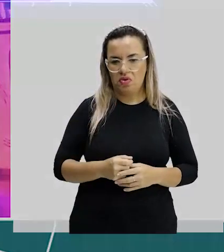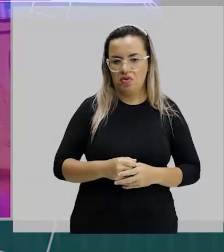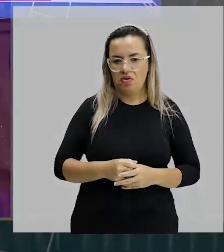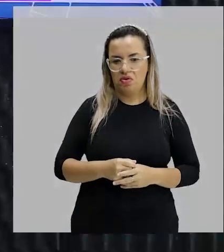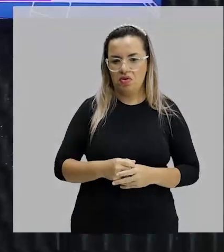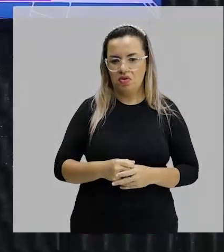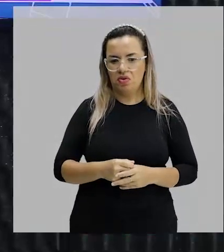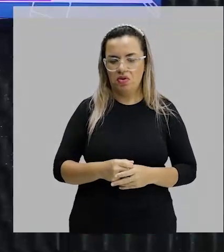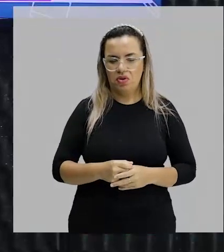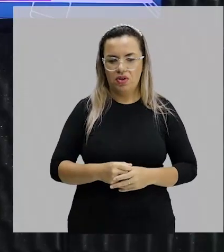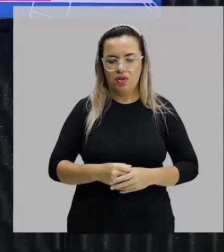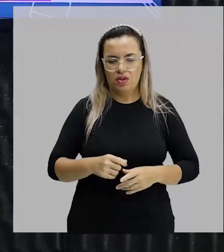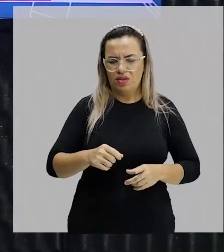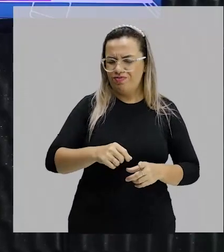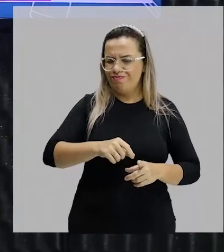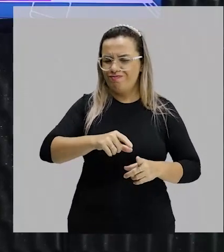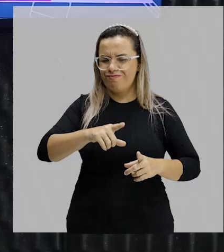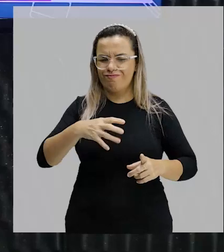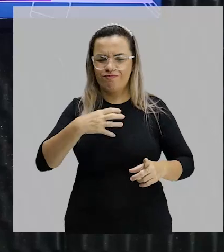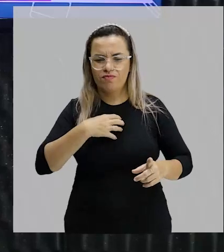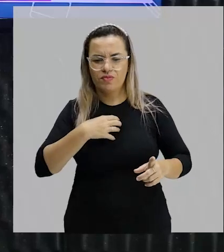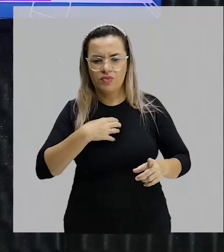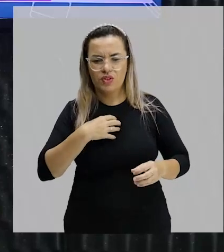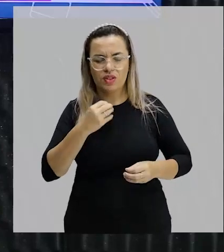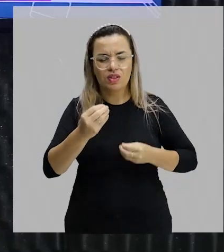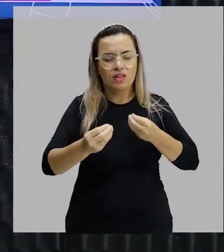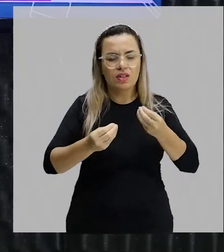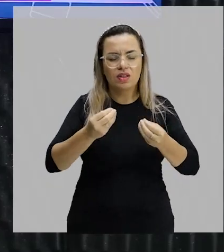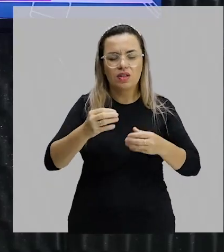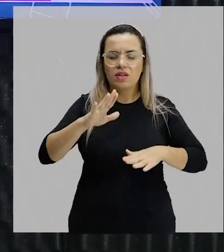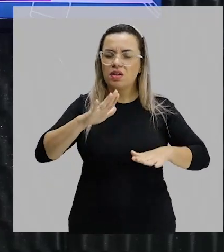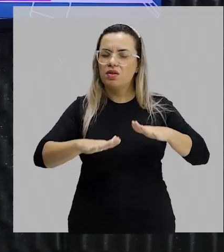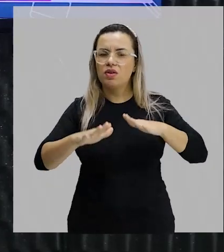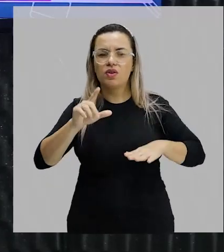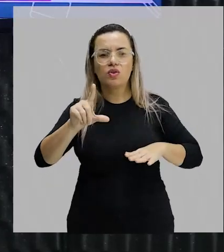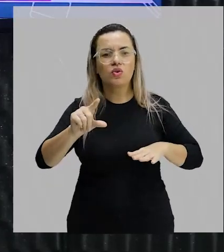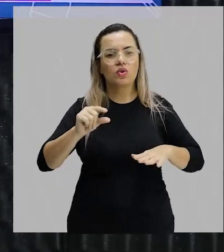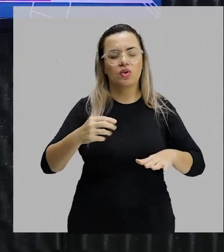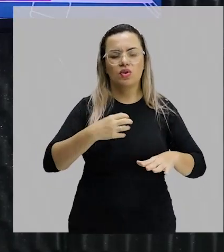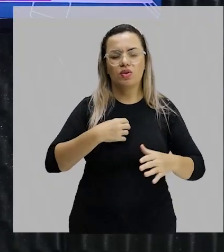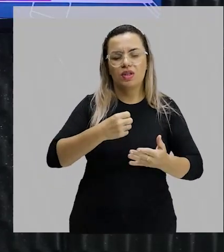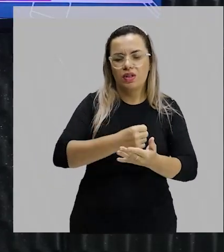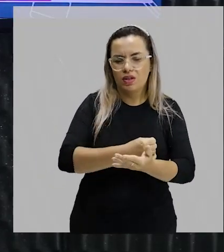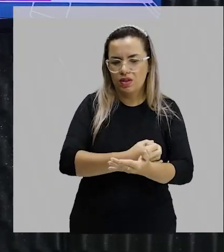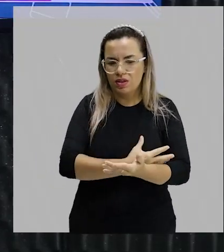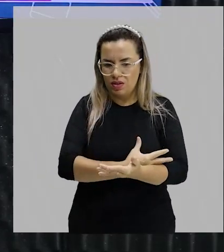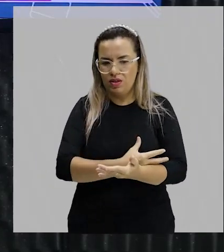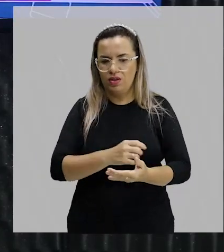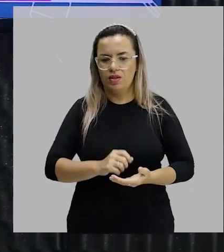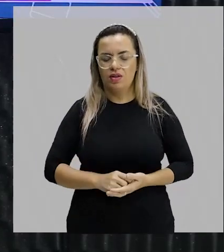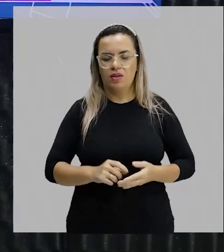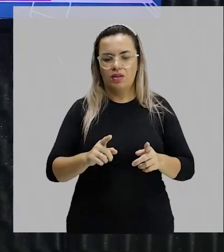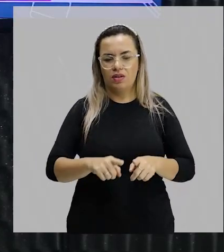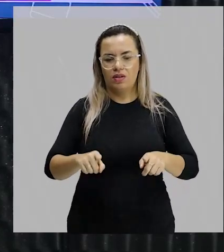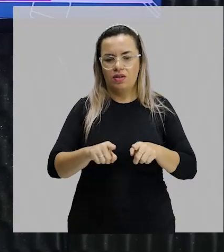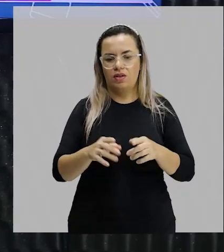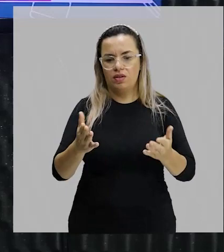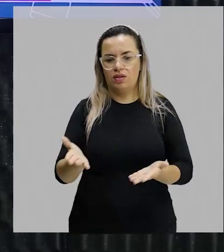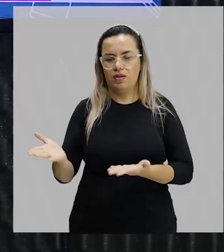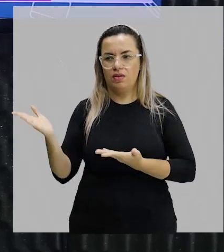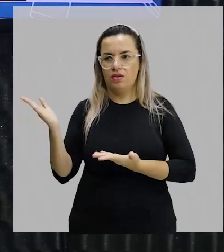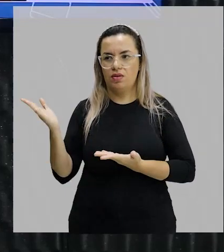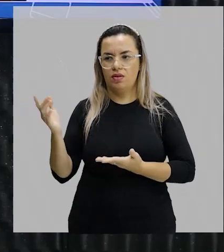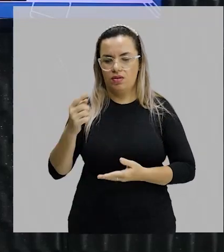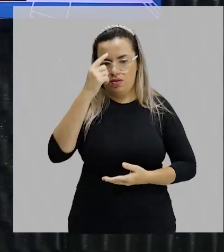sexualização, intensidade, depende da proposta que é colocada. Uma parte do espetáculo de dança, Alice no País das Maravilhas, né, da Academia